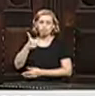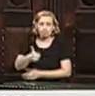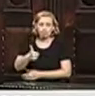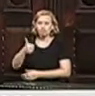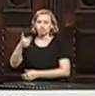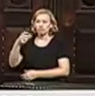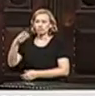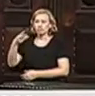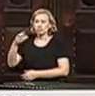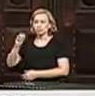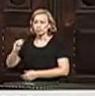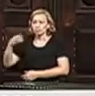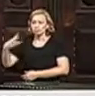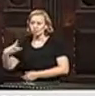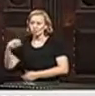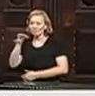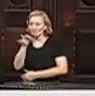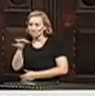103%